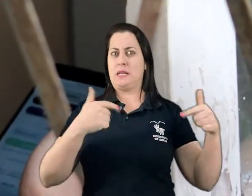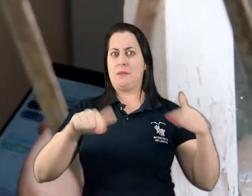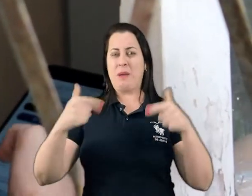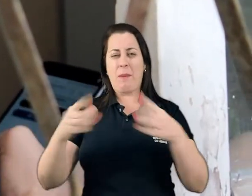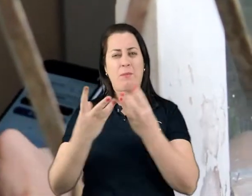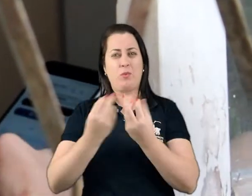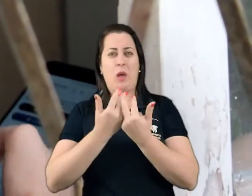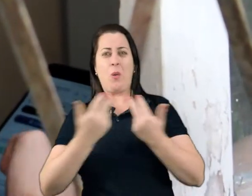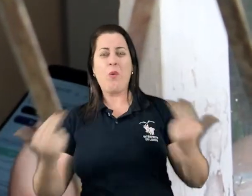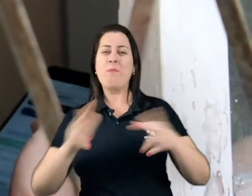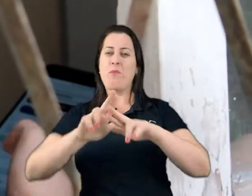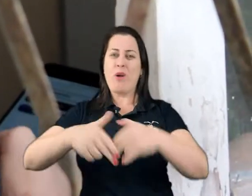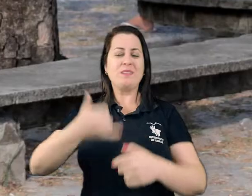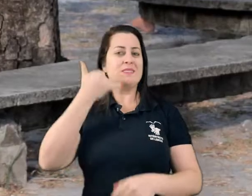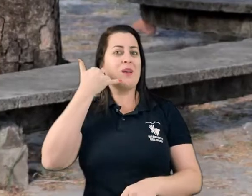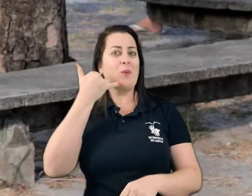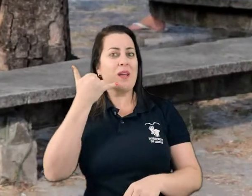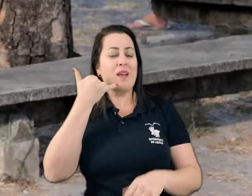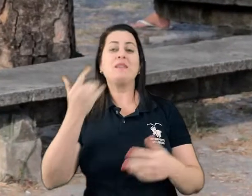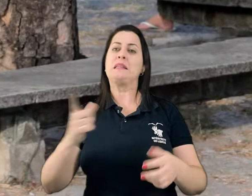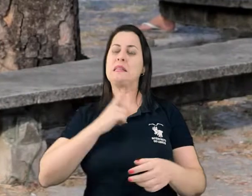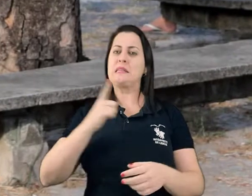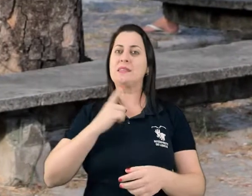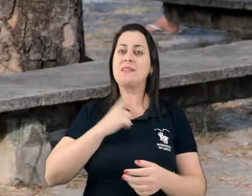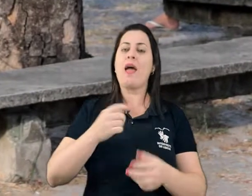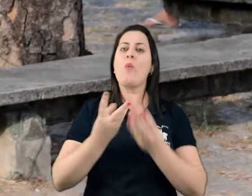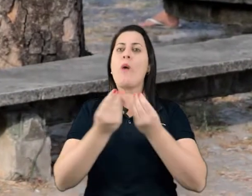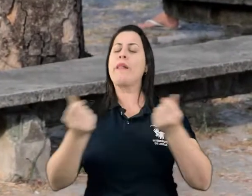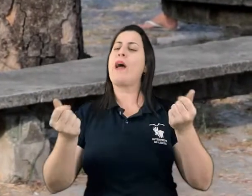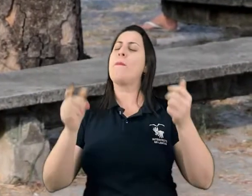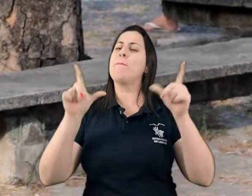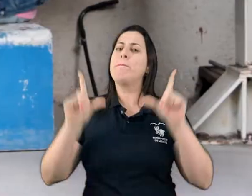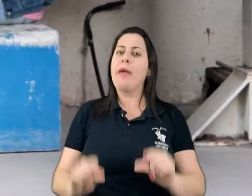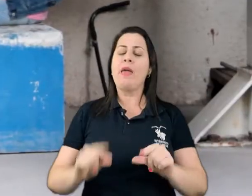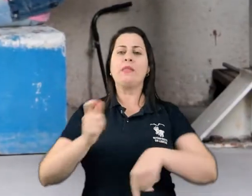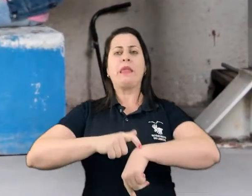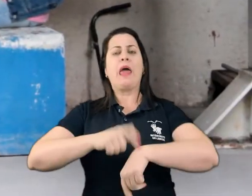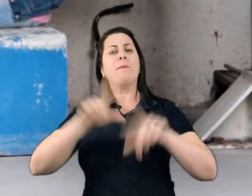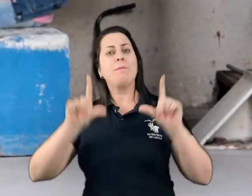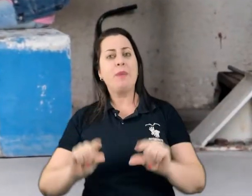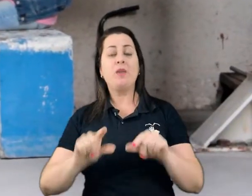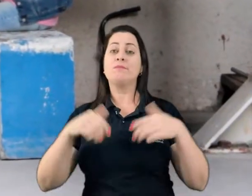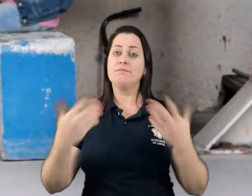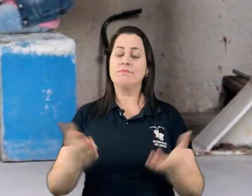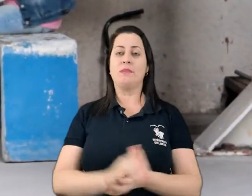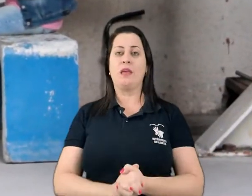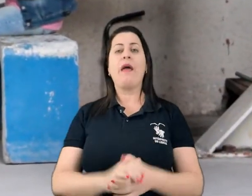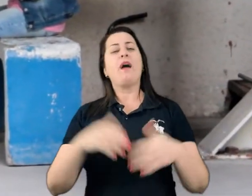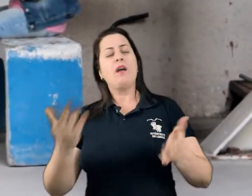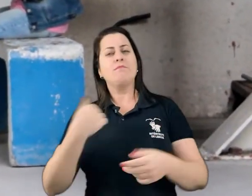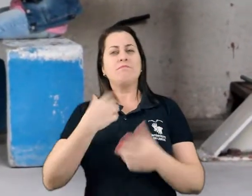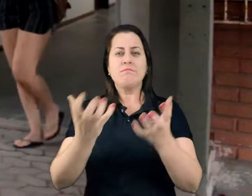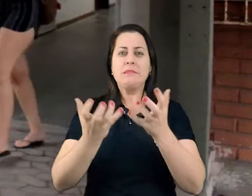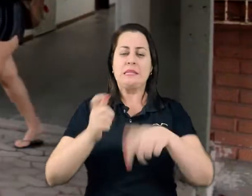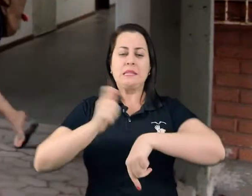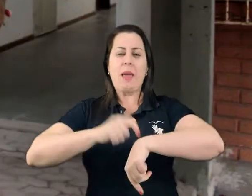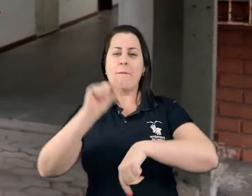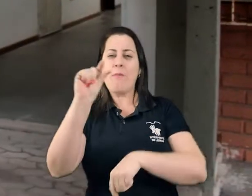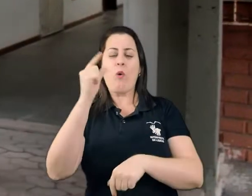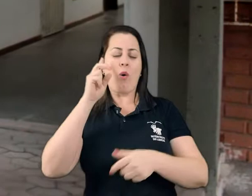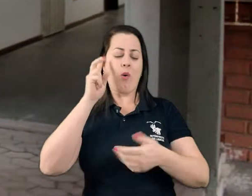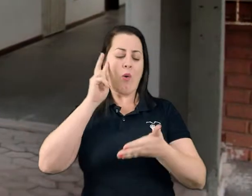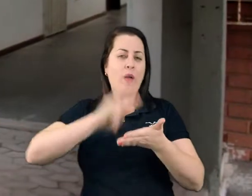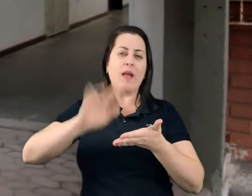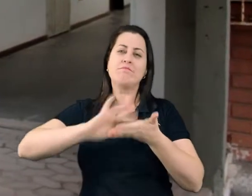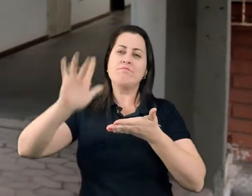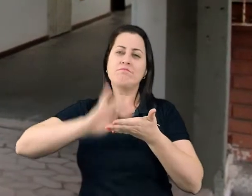as múltiplas demandas que chegam pelo celular toma um tempo EA qualidade de vida das pessoas por outro tirar aquele tempinho para